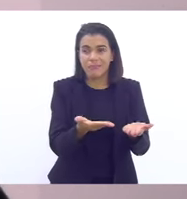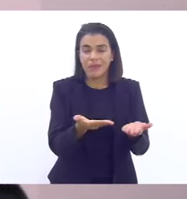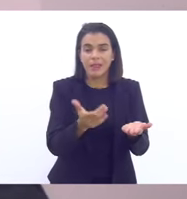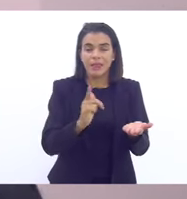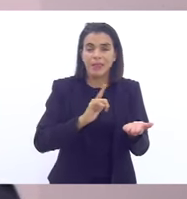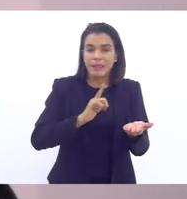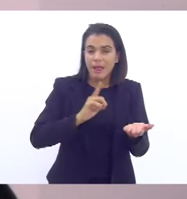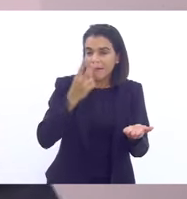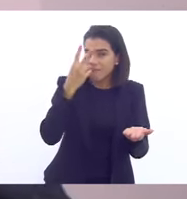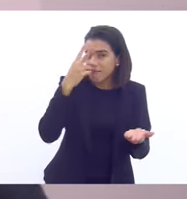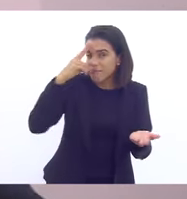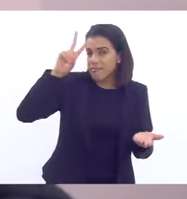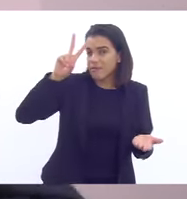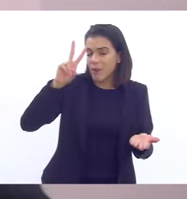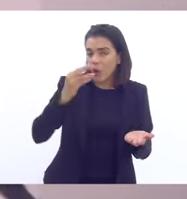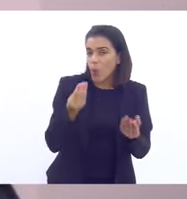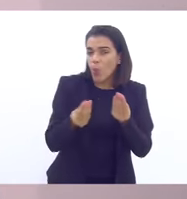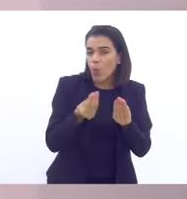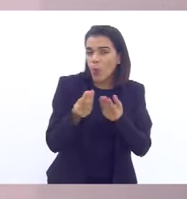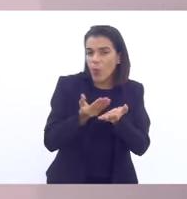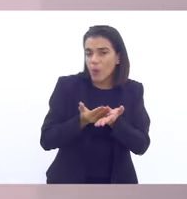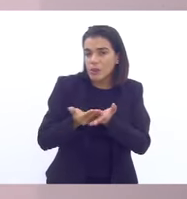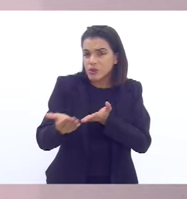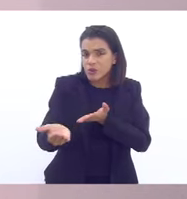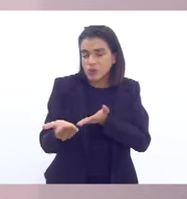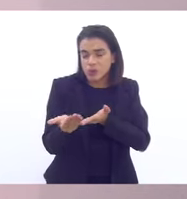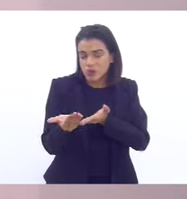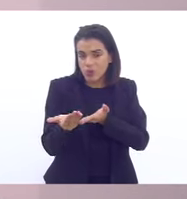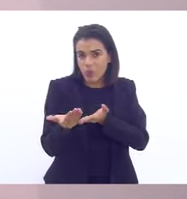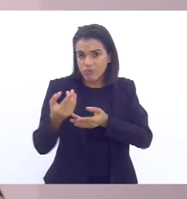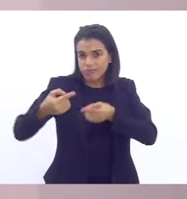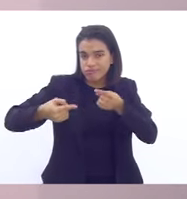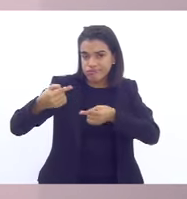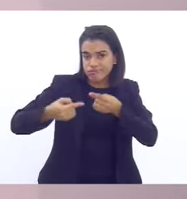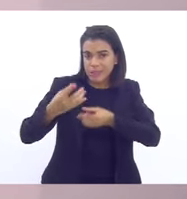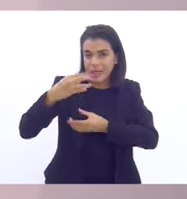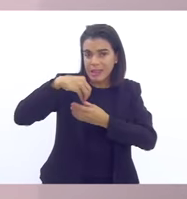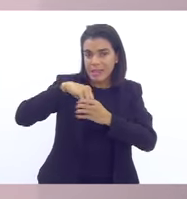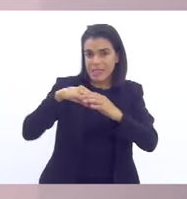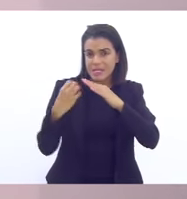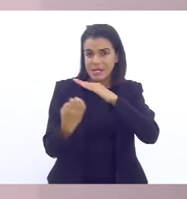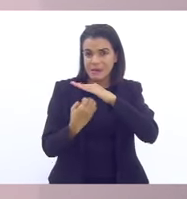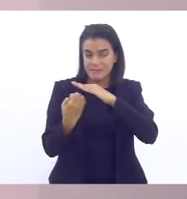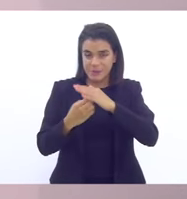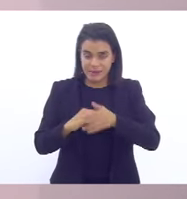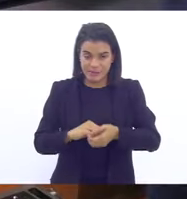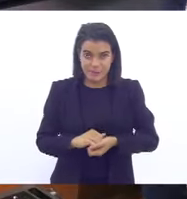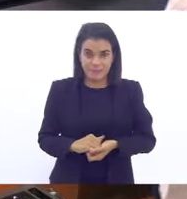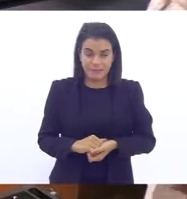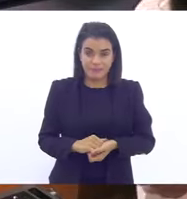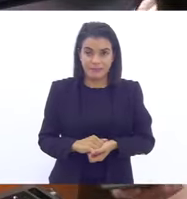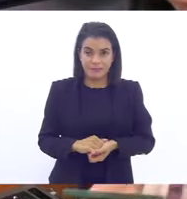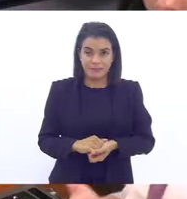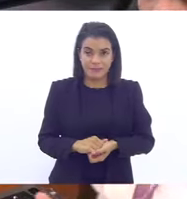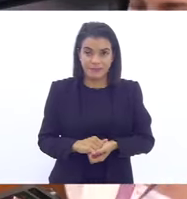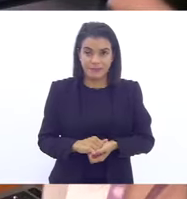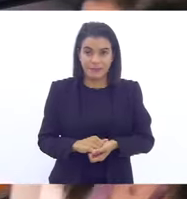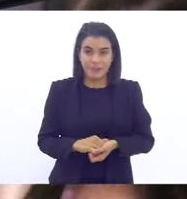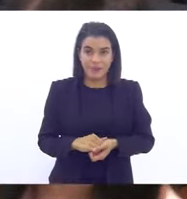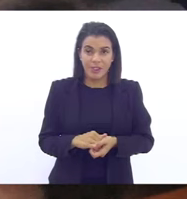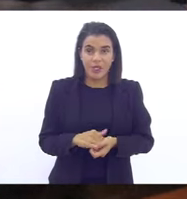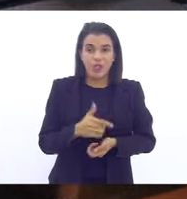Tem lembrança de quando que começou a ser discutido isso dentro da empresa para que esse processo tenha acontecido nos últimos anos?